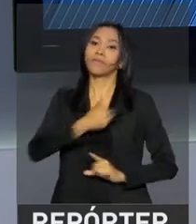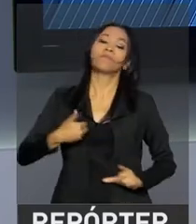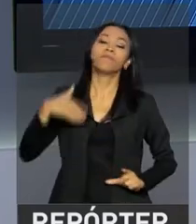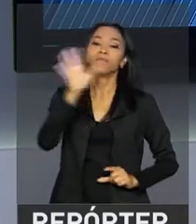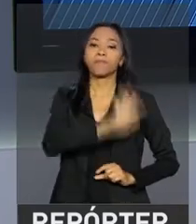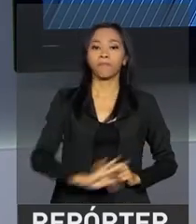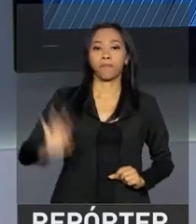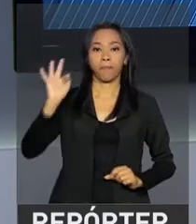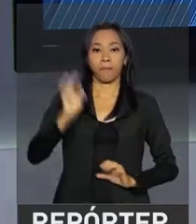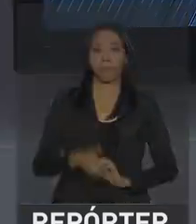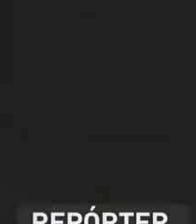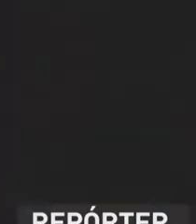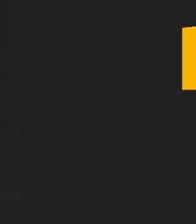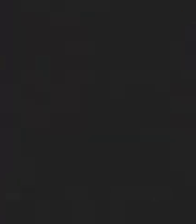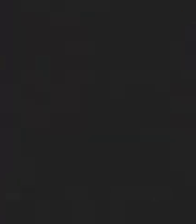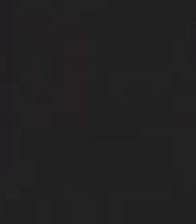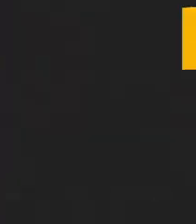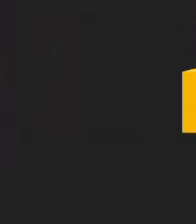federal